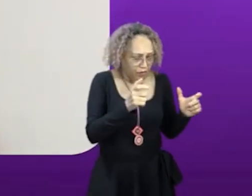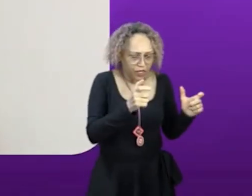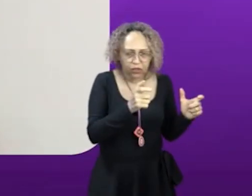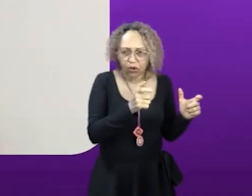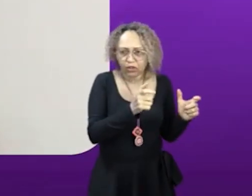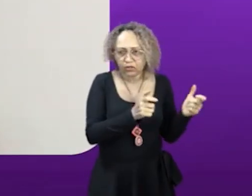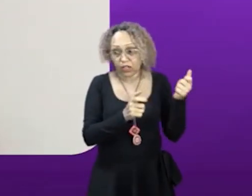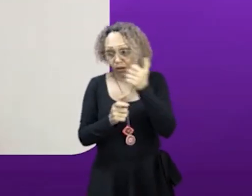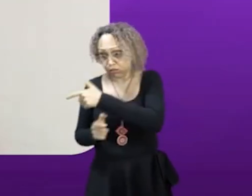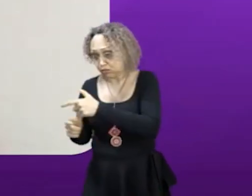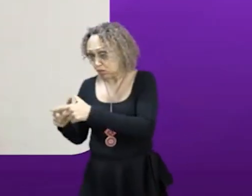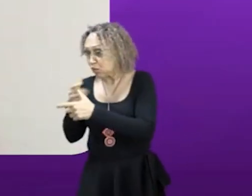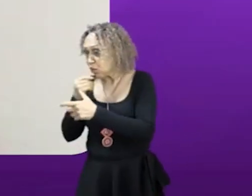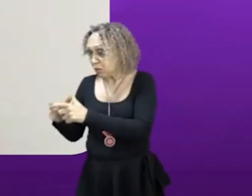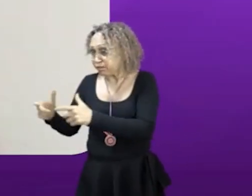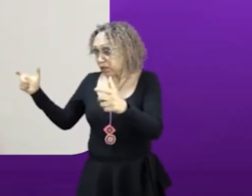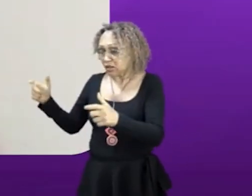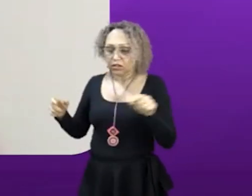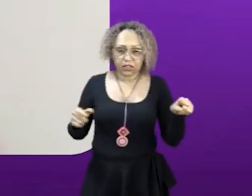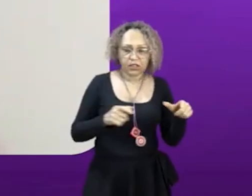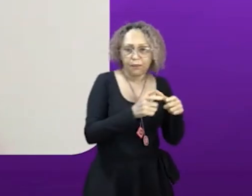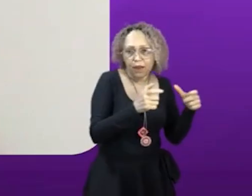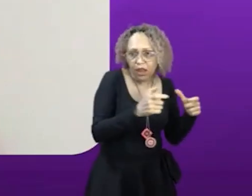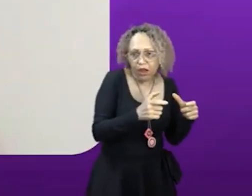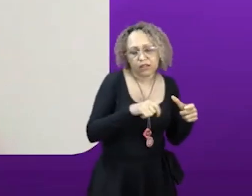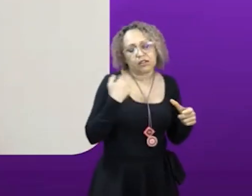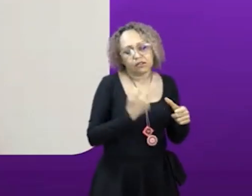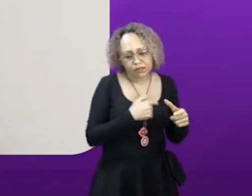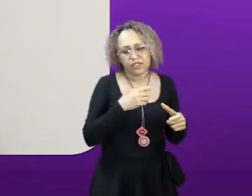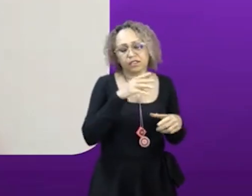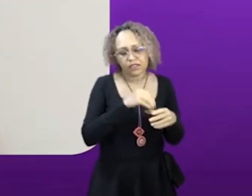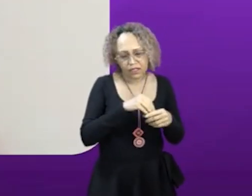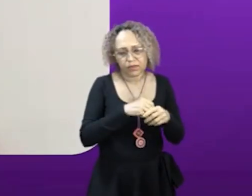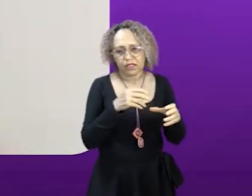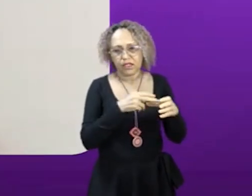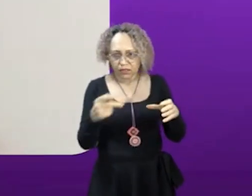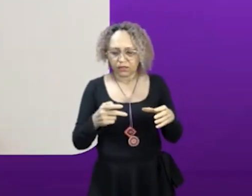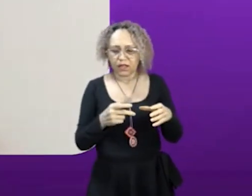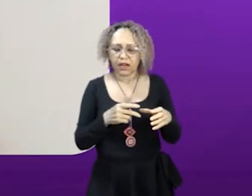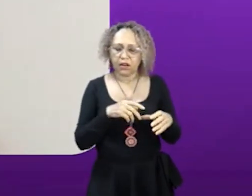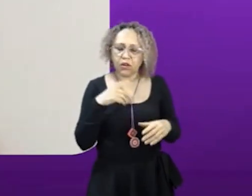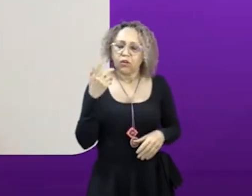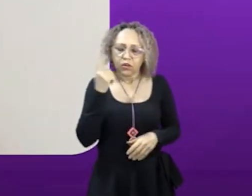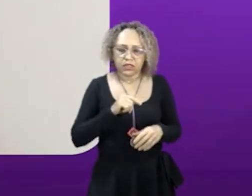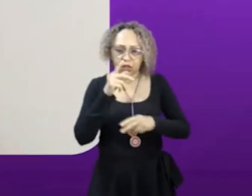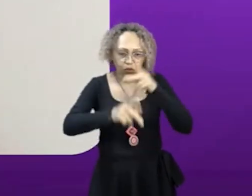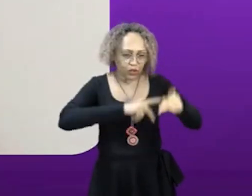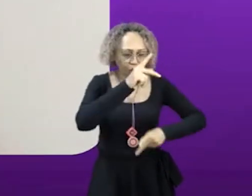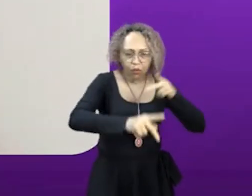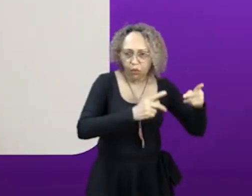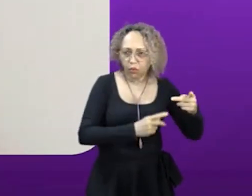Municipal, a gente precisa construir também suporte popular, a gente precisa construir maioria popular para fazer